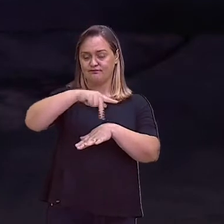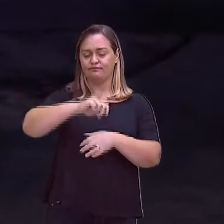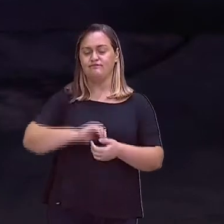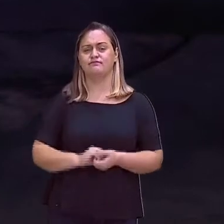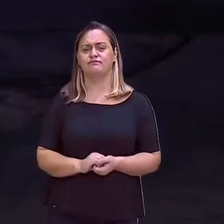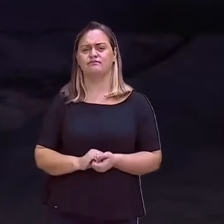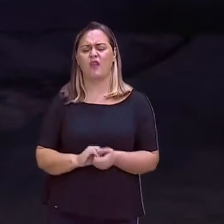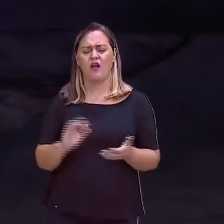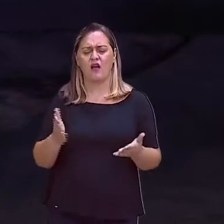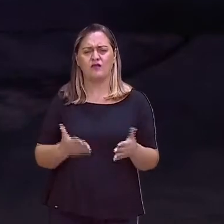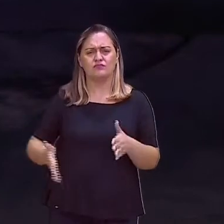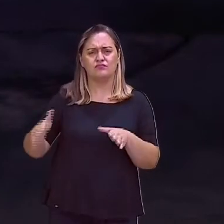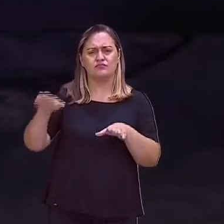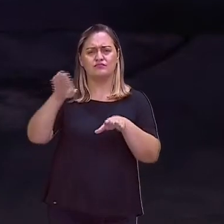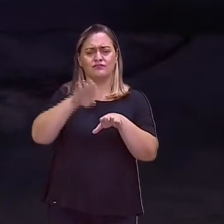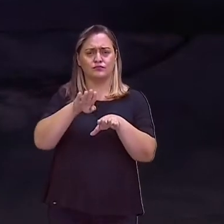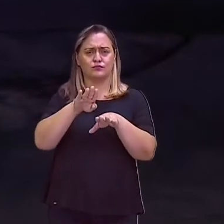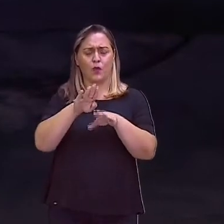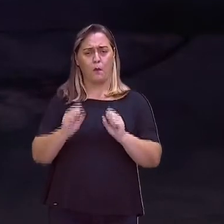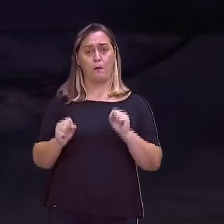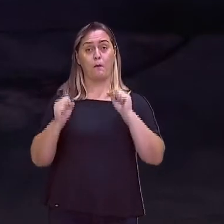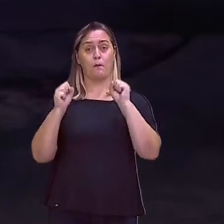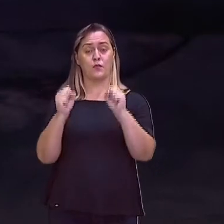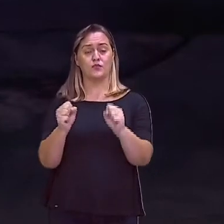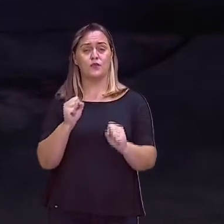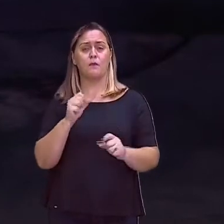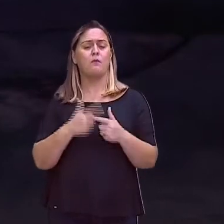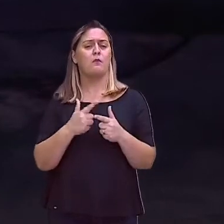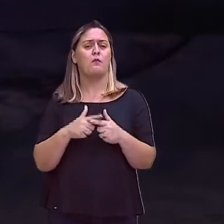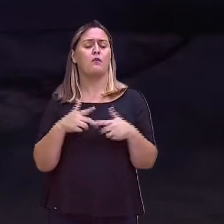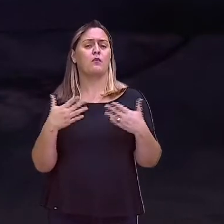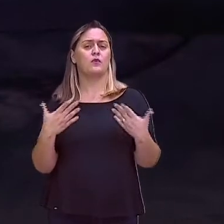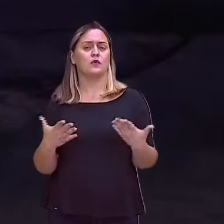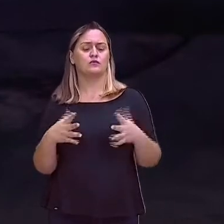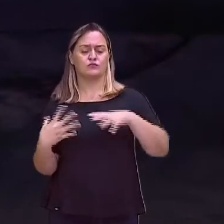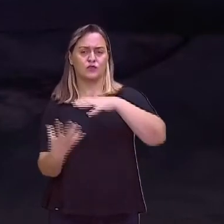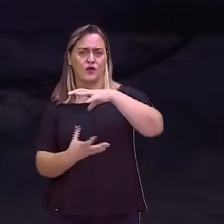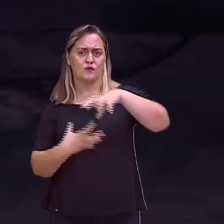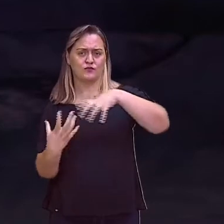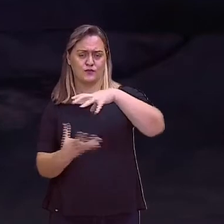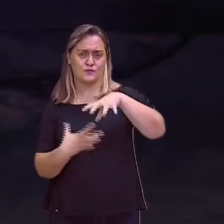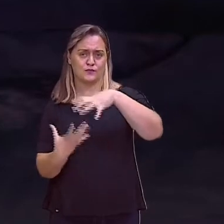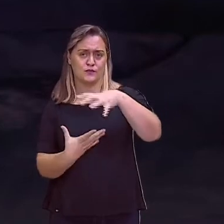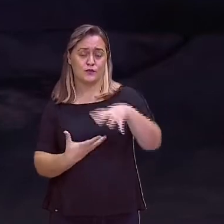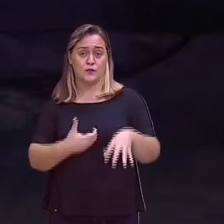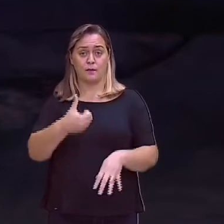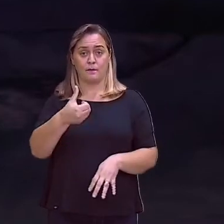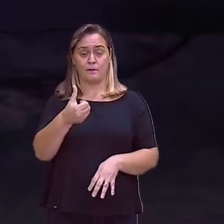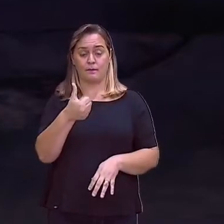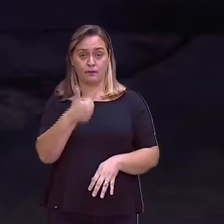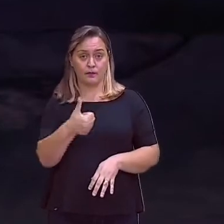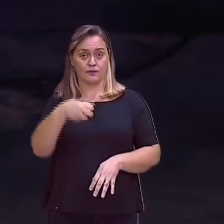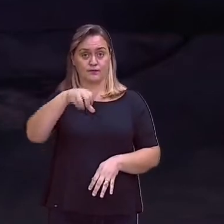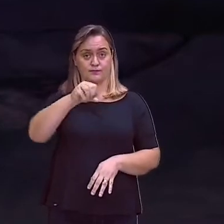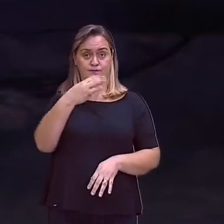ascensão de Vargas ao poder foi um resultado direto da Revolução de 1930,